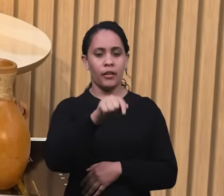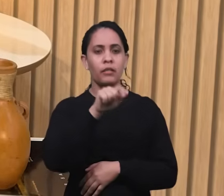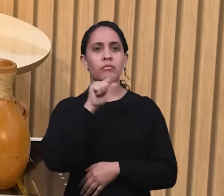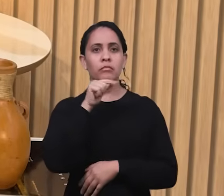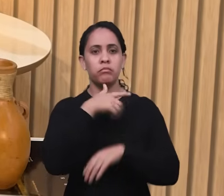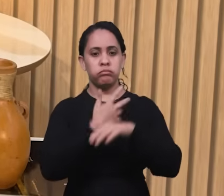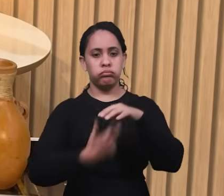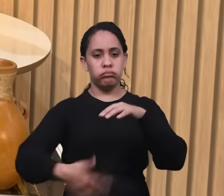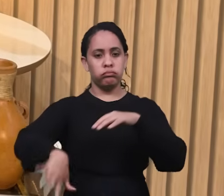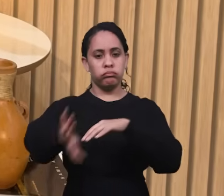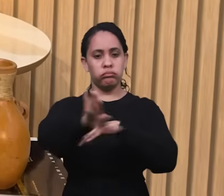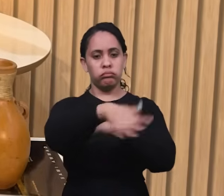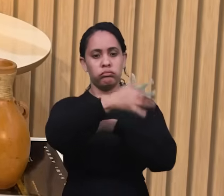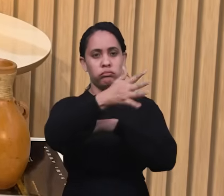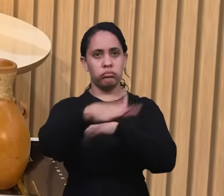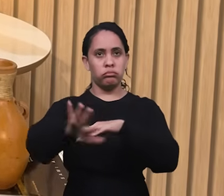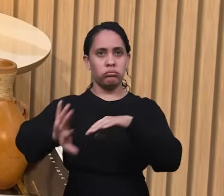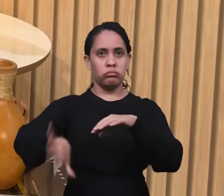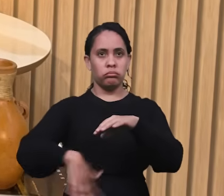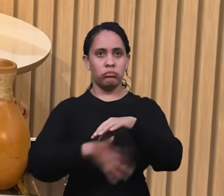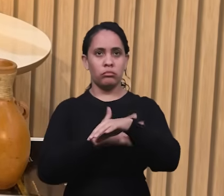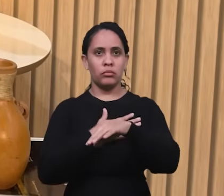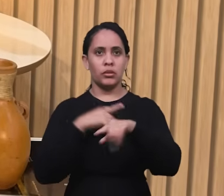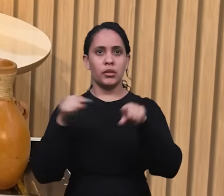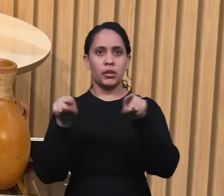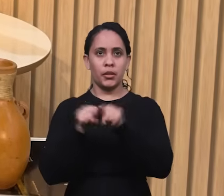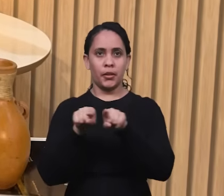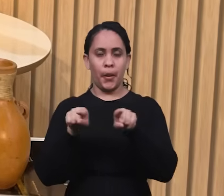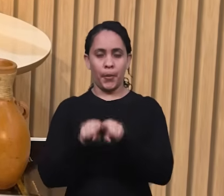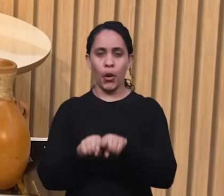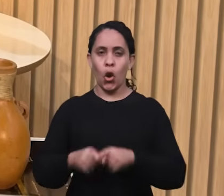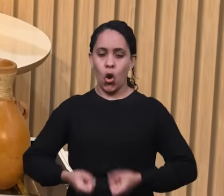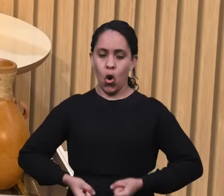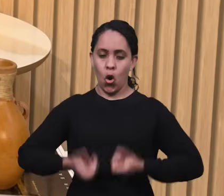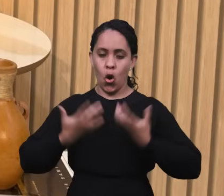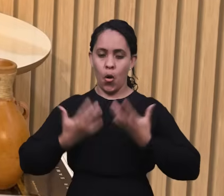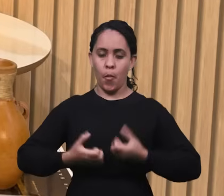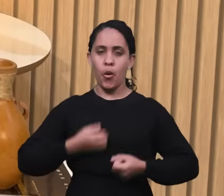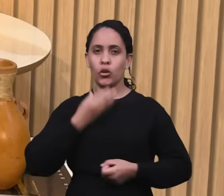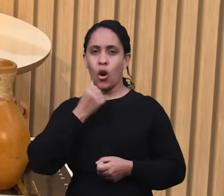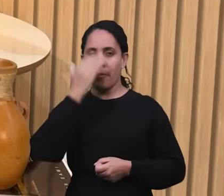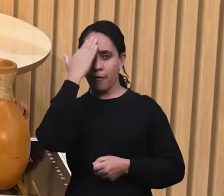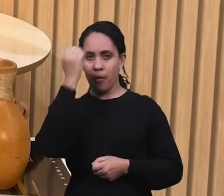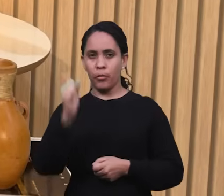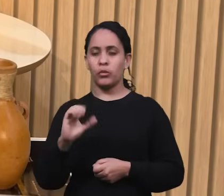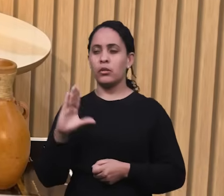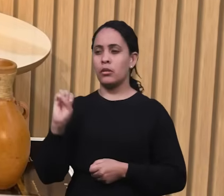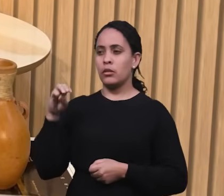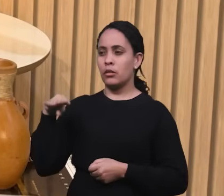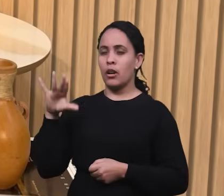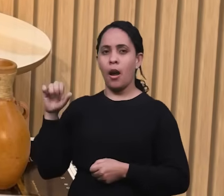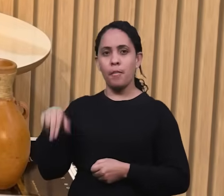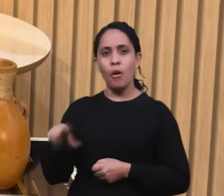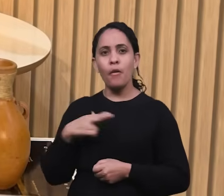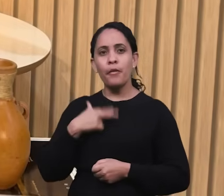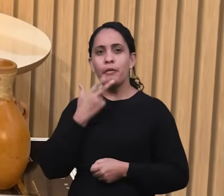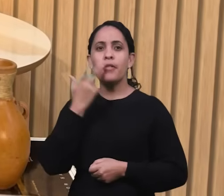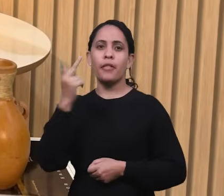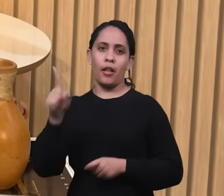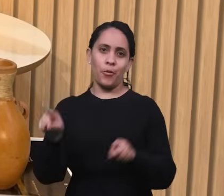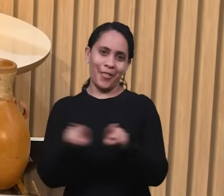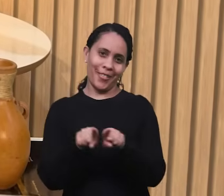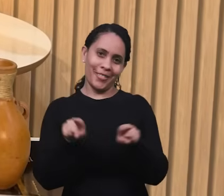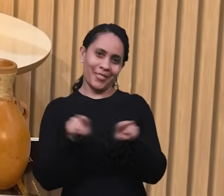chamada Sri Lanka. Camões, aquele famoso poeta, né, português, falou sobre o Sri Lanka.